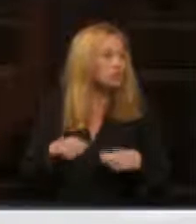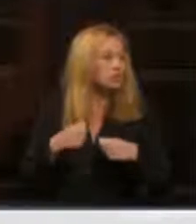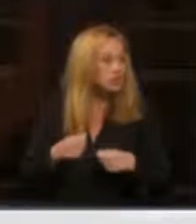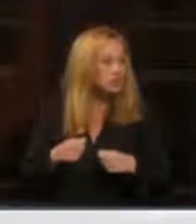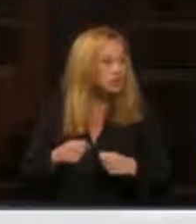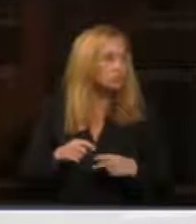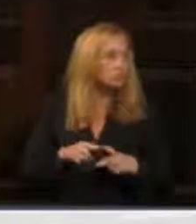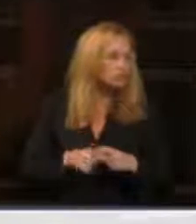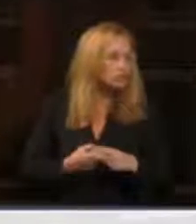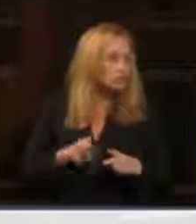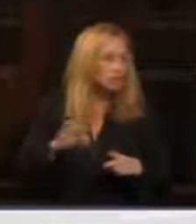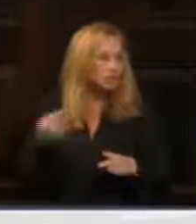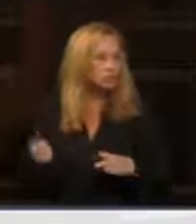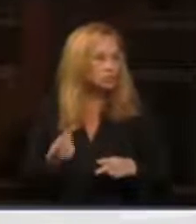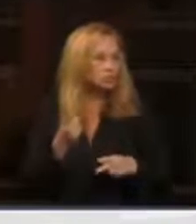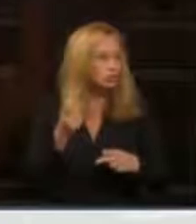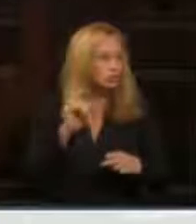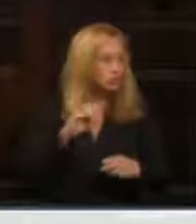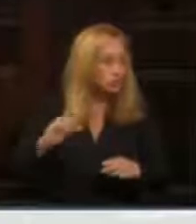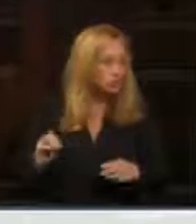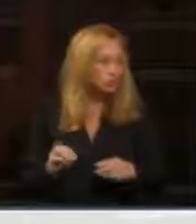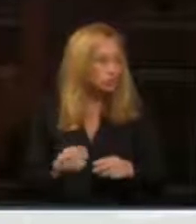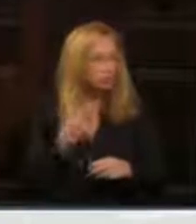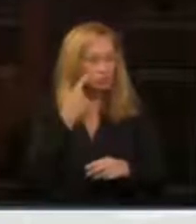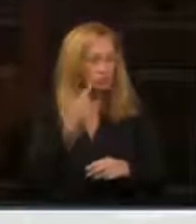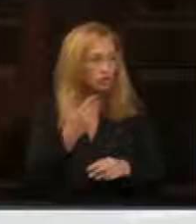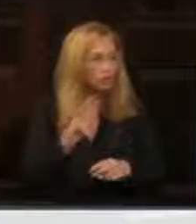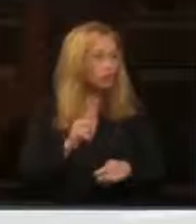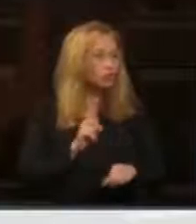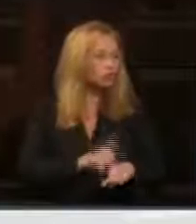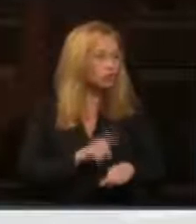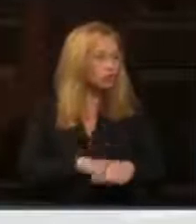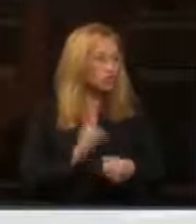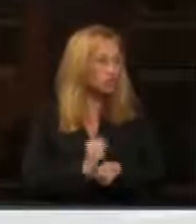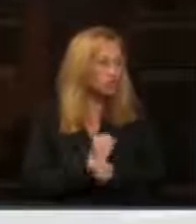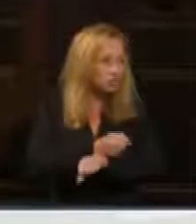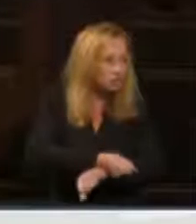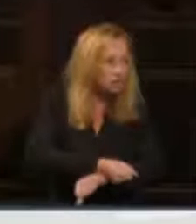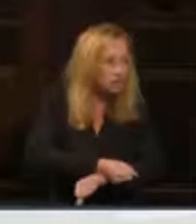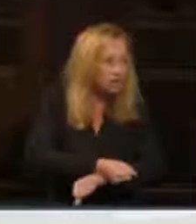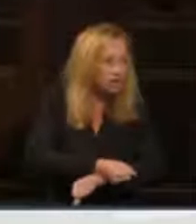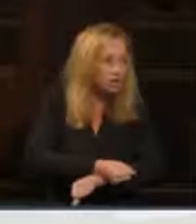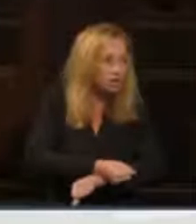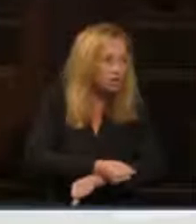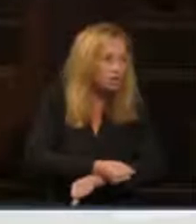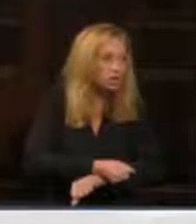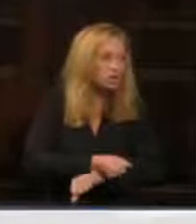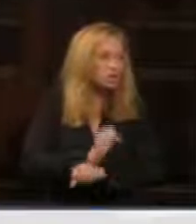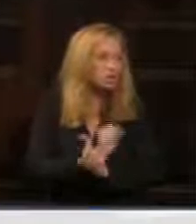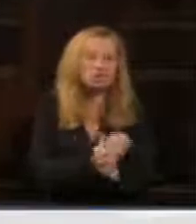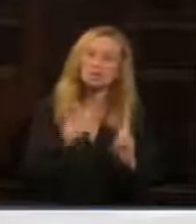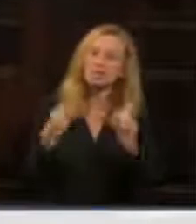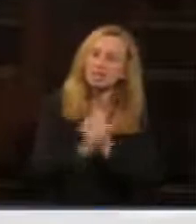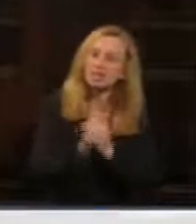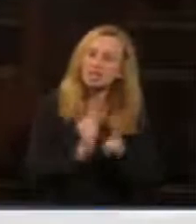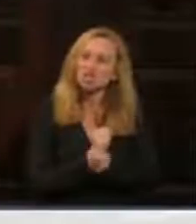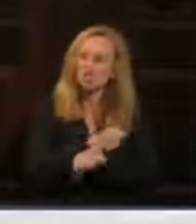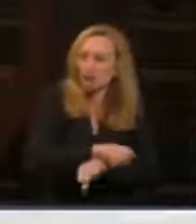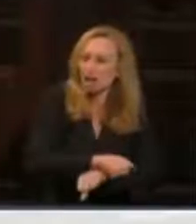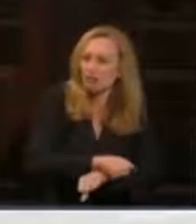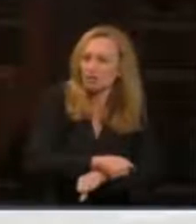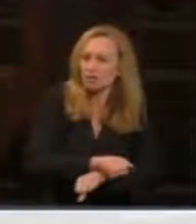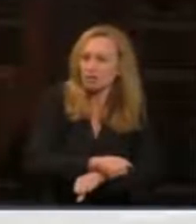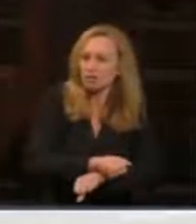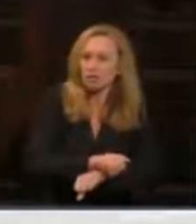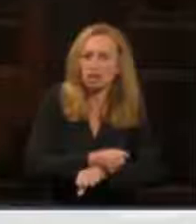relações sociais como o tempo da escravidão, né? Nossa república não superou essa herança de sociedade escravagista, que